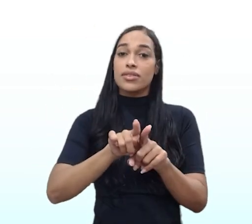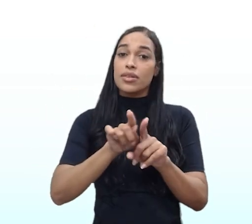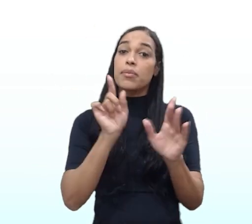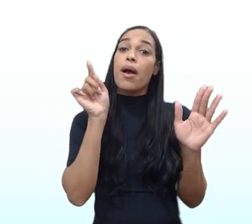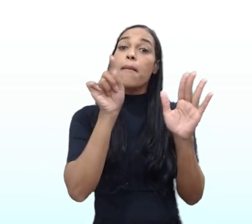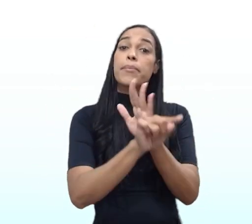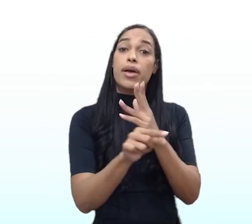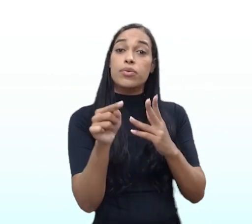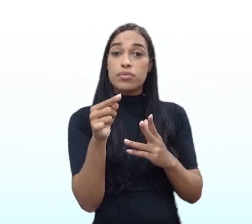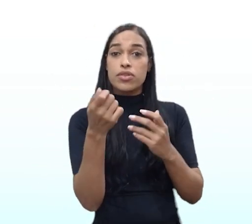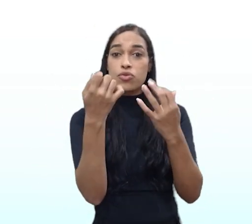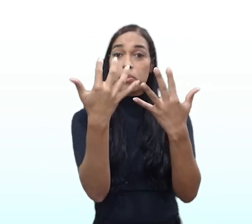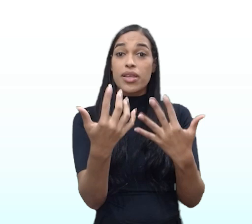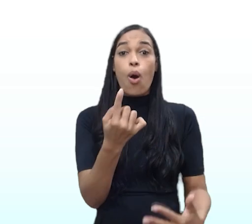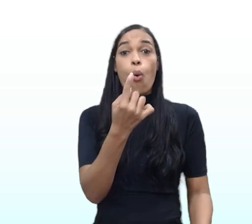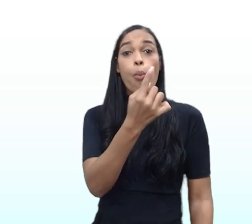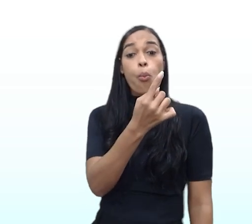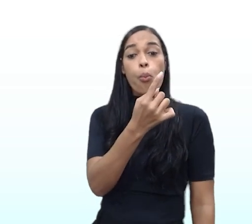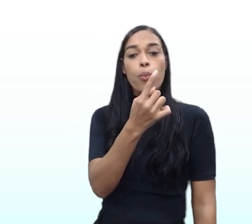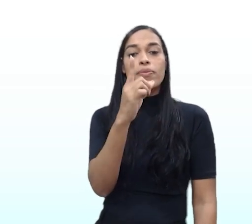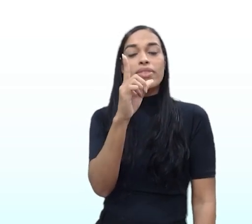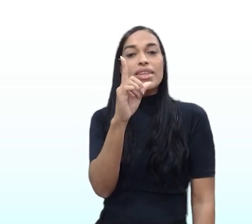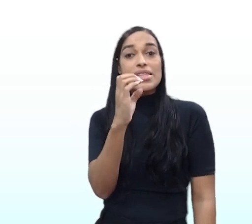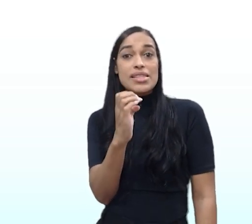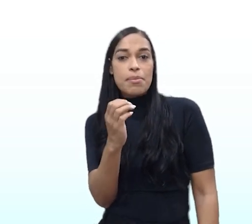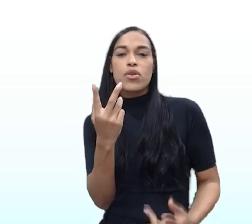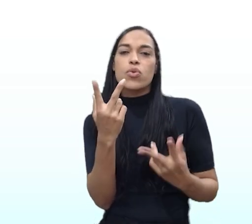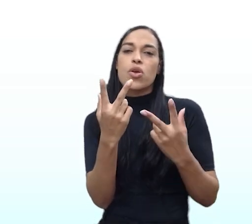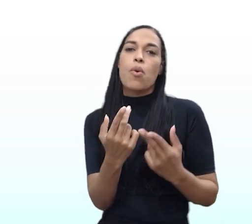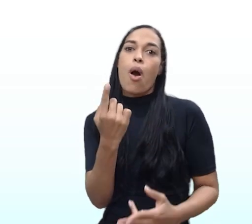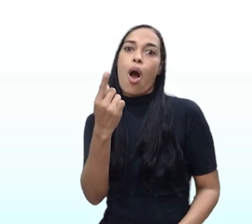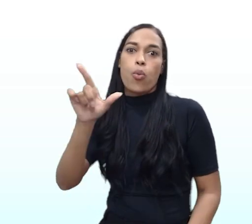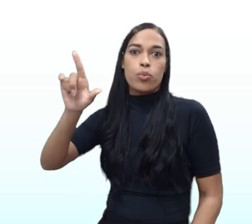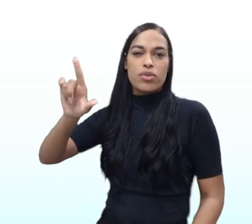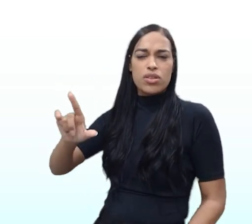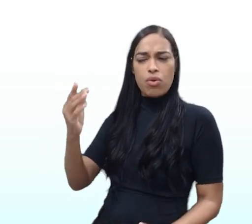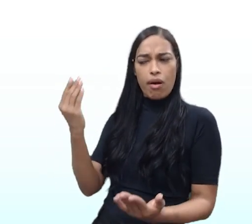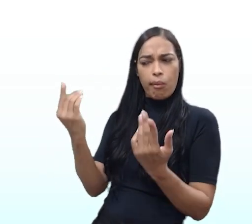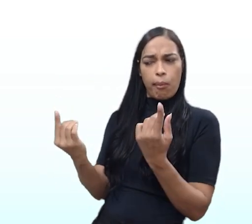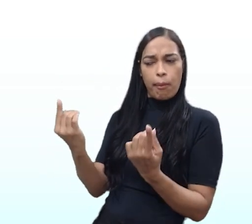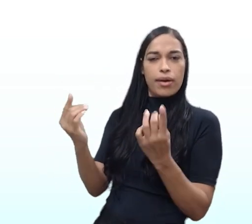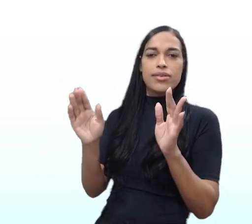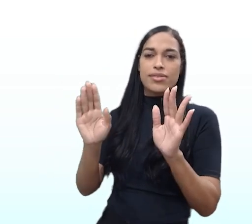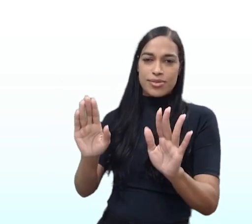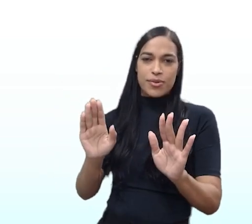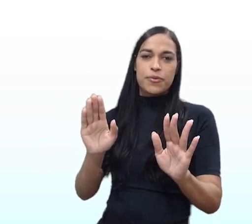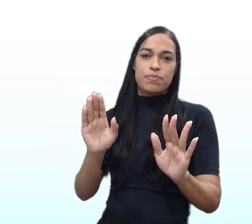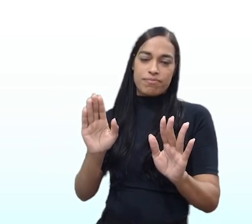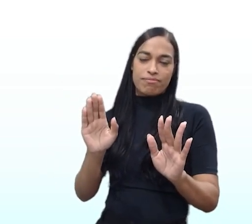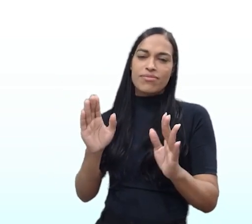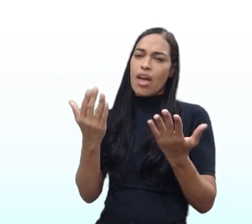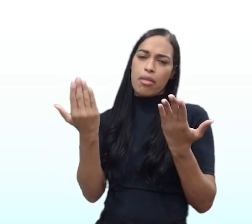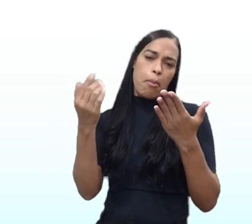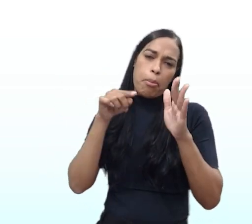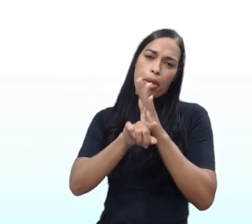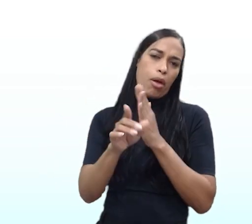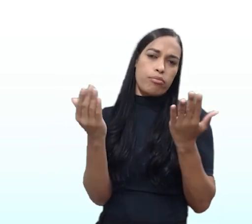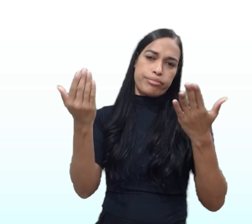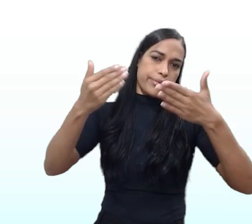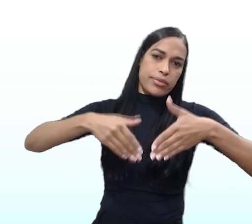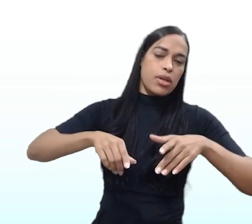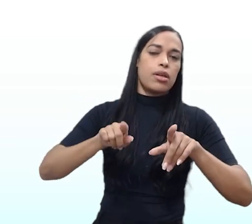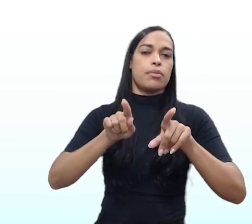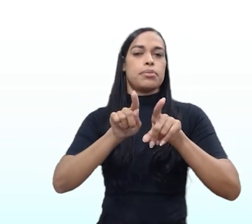trouxe que 1 decímetro cúbico é igual a 1 litro. Ele adora fazer essas comparações. Isso é da própria questão